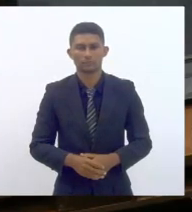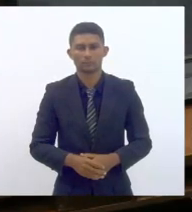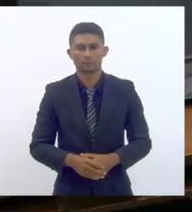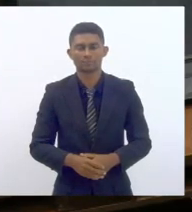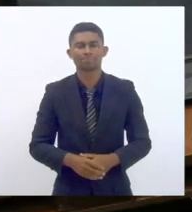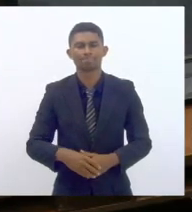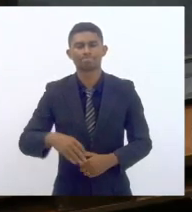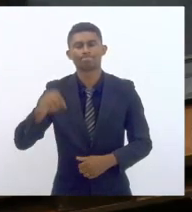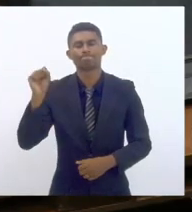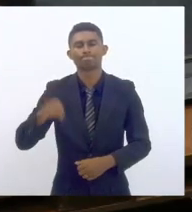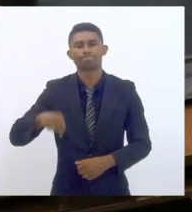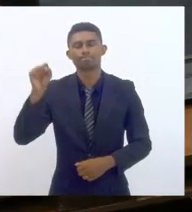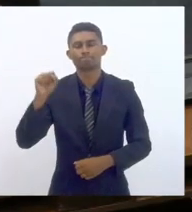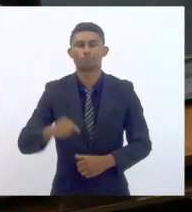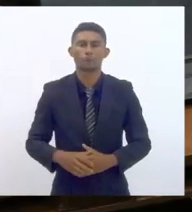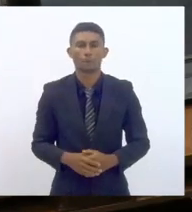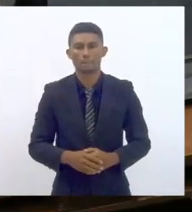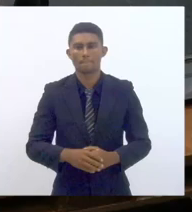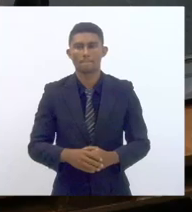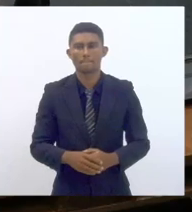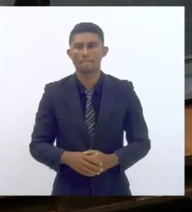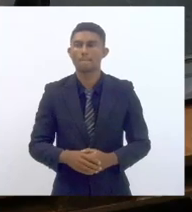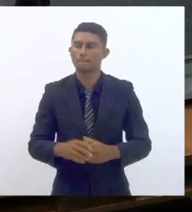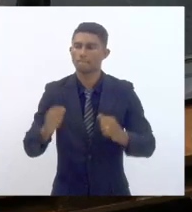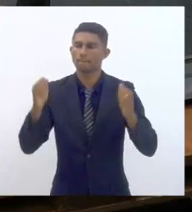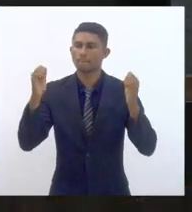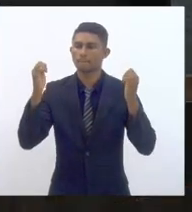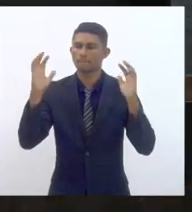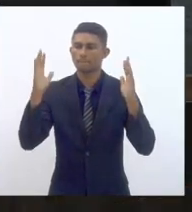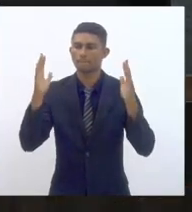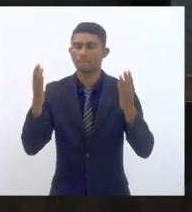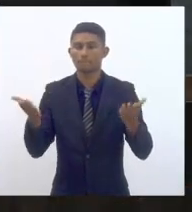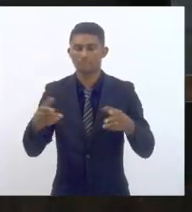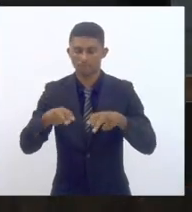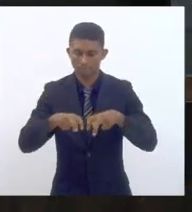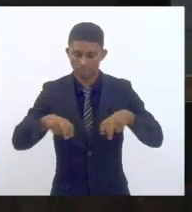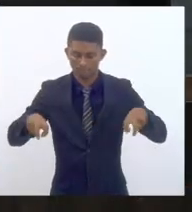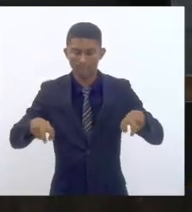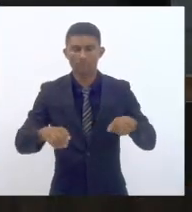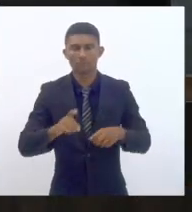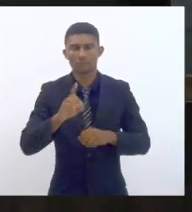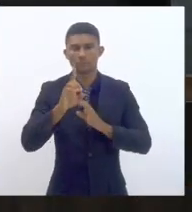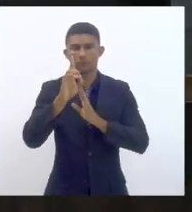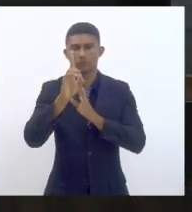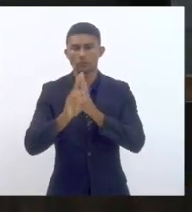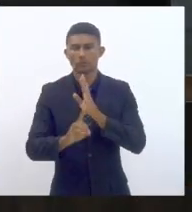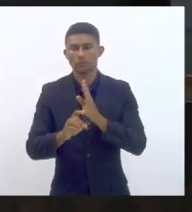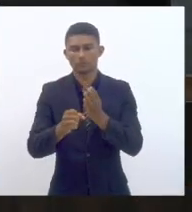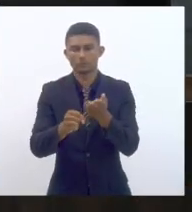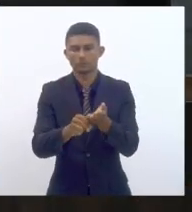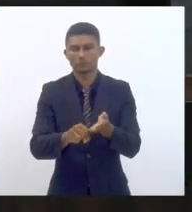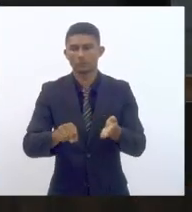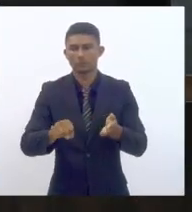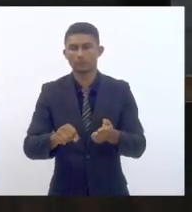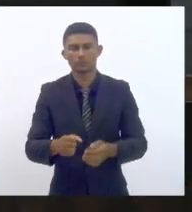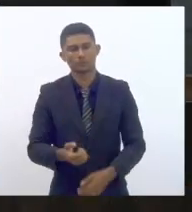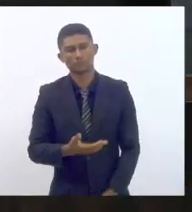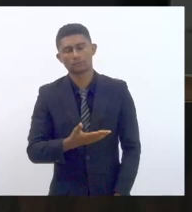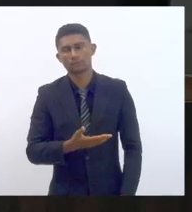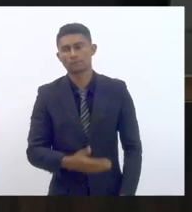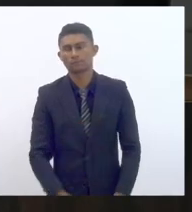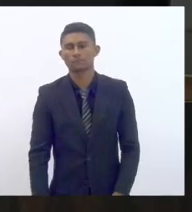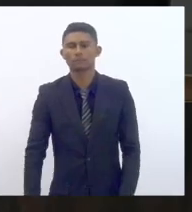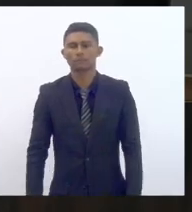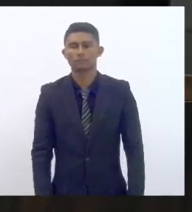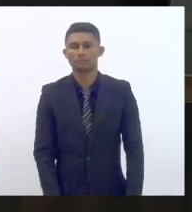Favorável, presidente. Bem, parabéns. Pela mesa diretora, Samuel Malafaia. Deputado